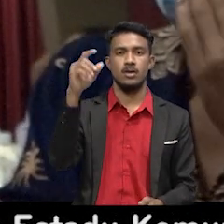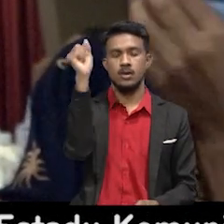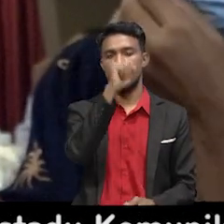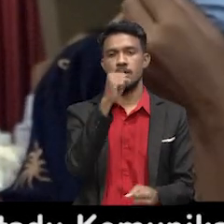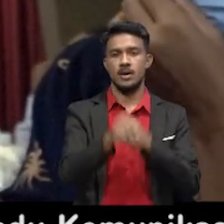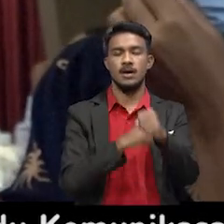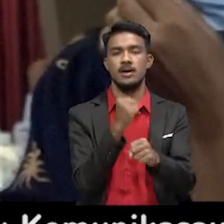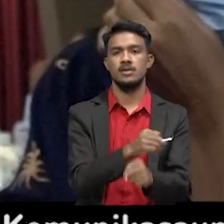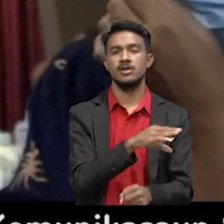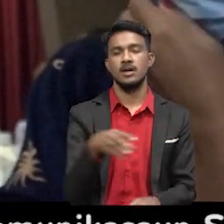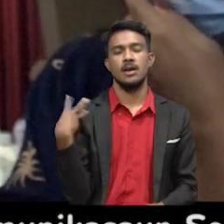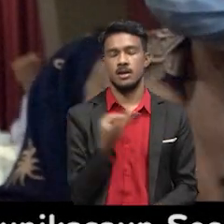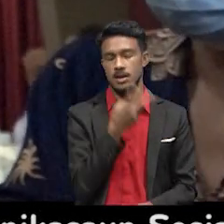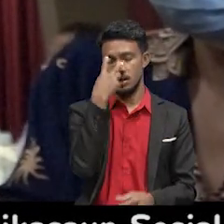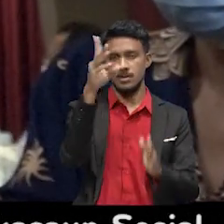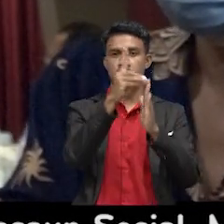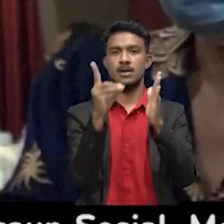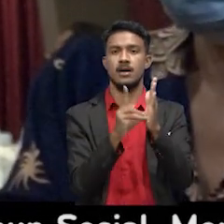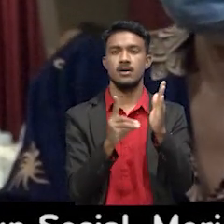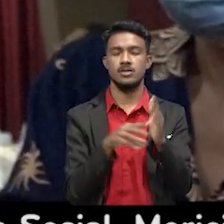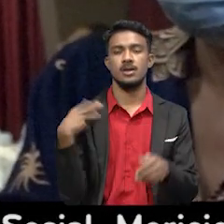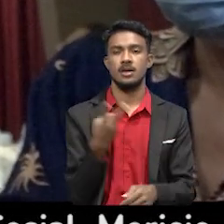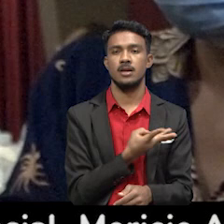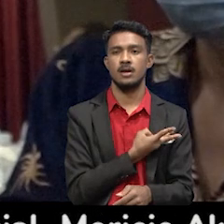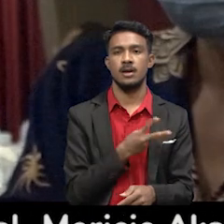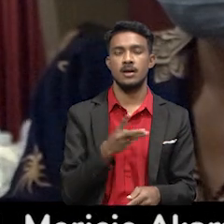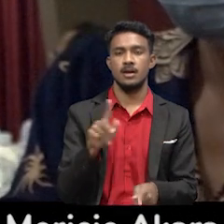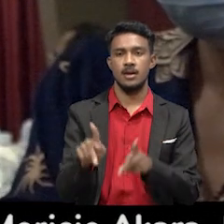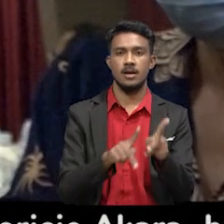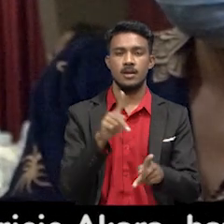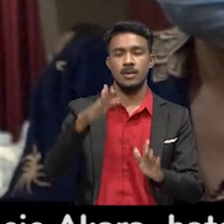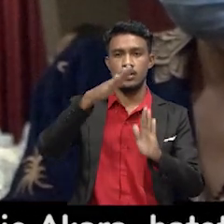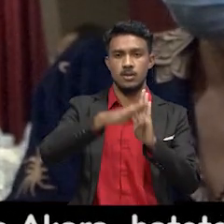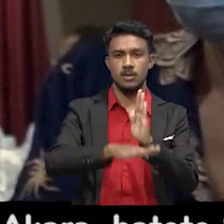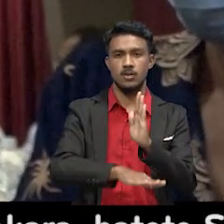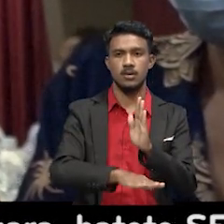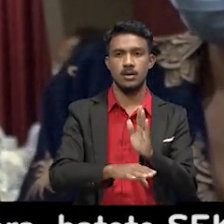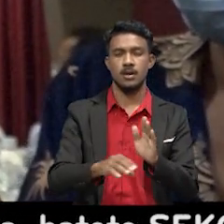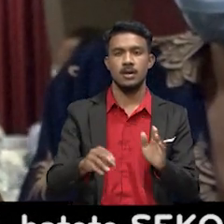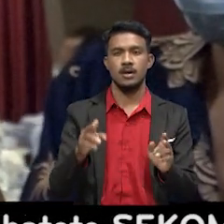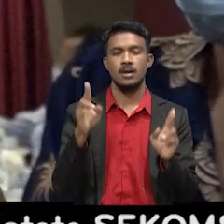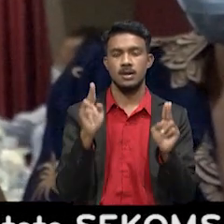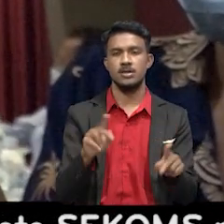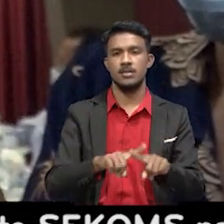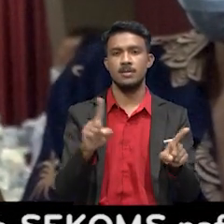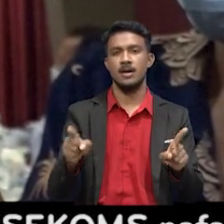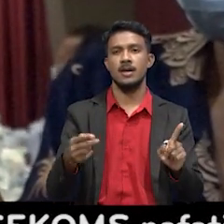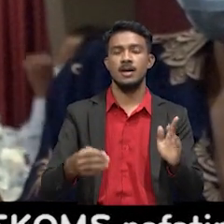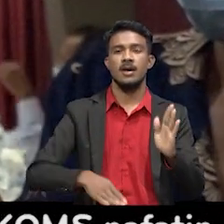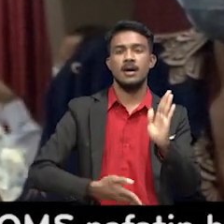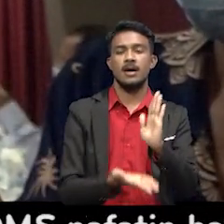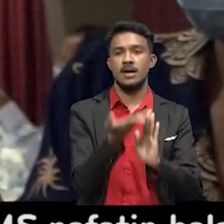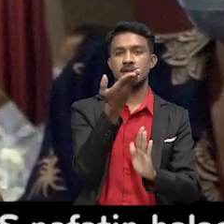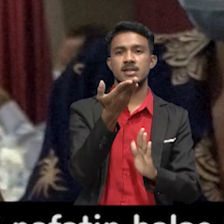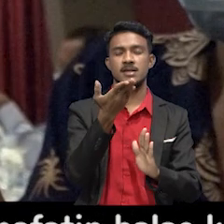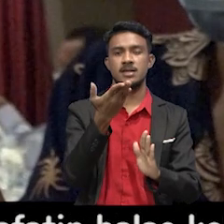se apresenta, e tem fertilidade, né? E tem a decline, a tune, lastly, né? Mas bem, se as é região, se